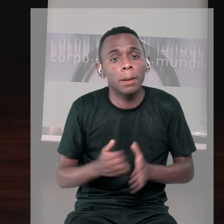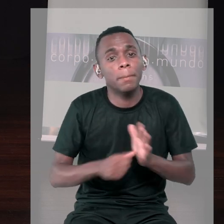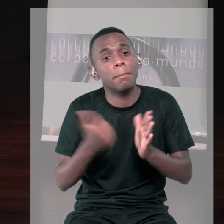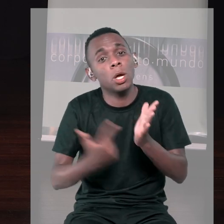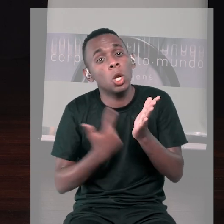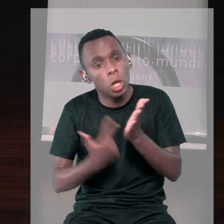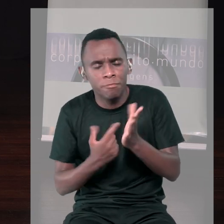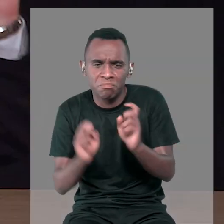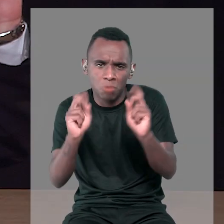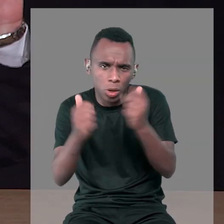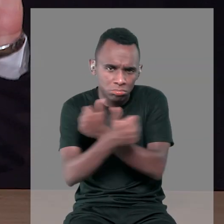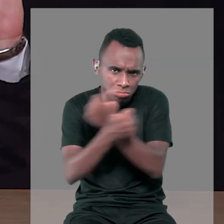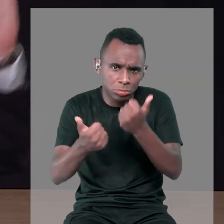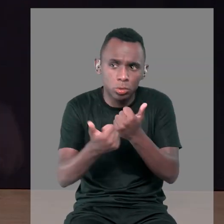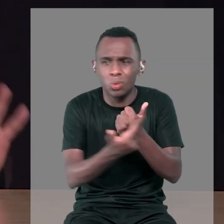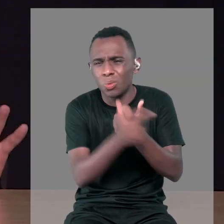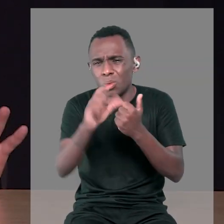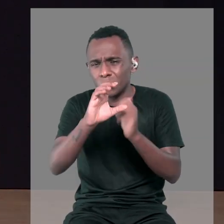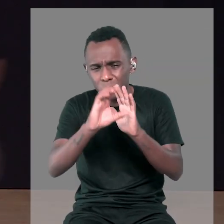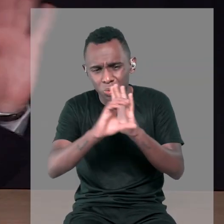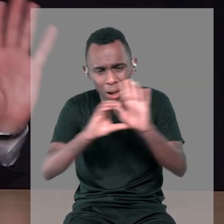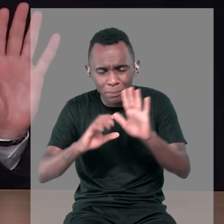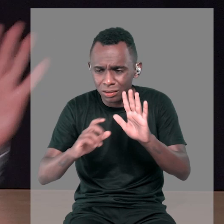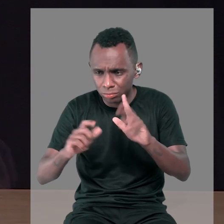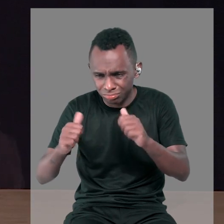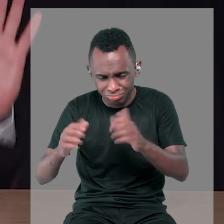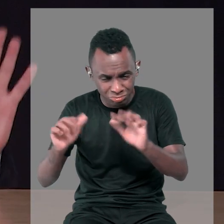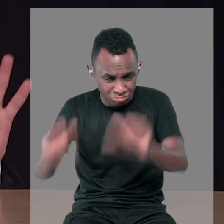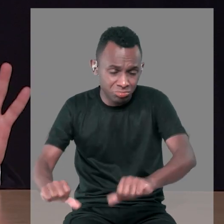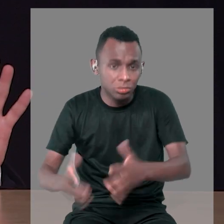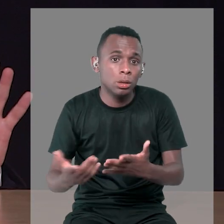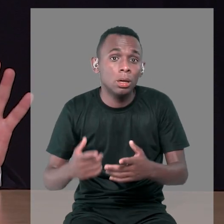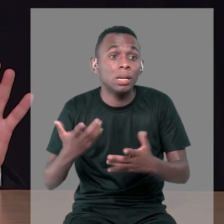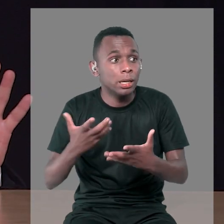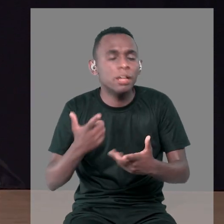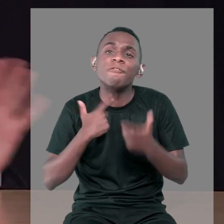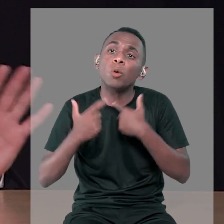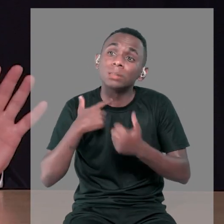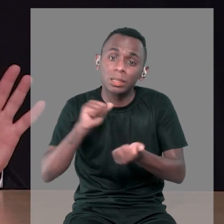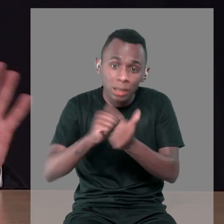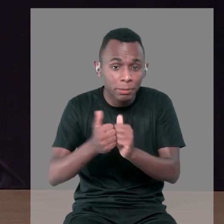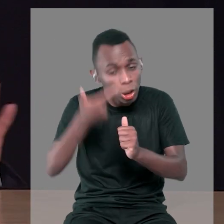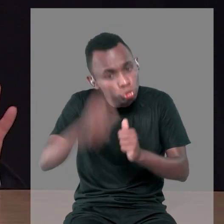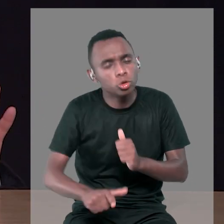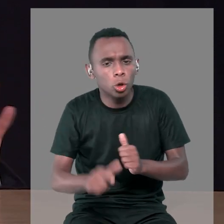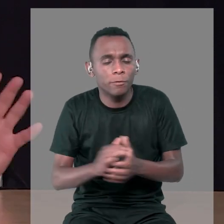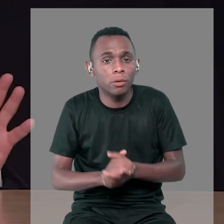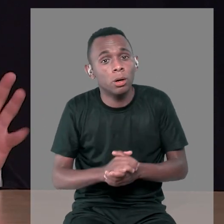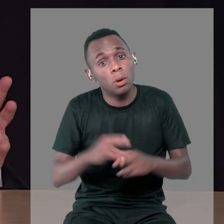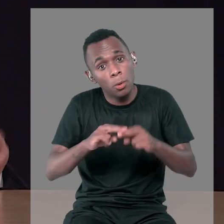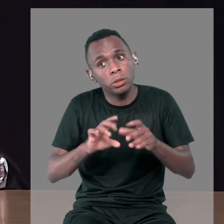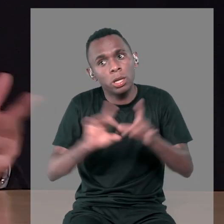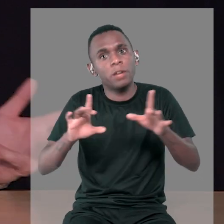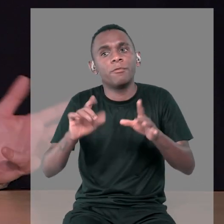tá bom, o resto é uma porcaria. Mentira, o resto é ótimo, mas ele achava que tinha que ser tudo refeito. Né? Com isso ele só autorizou, mas a mulher